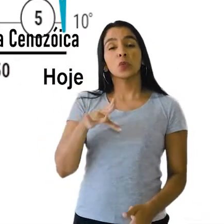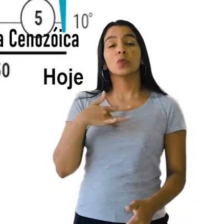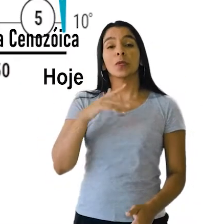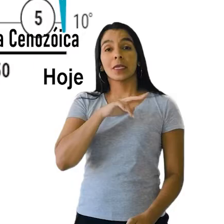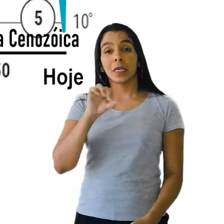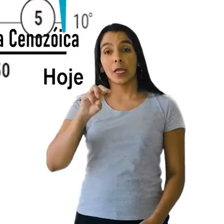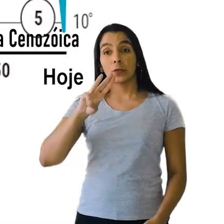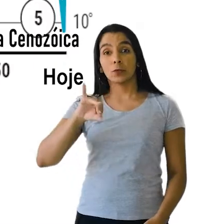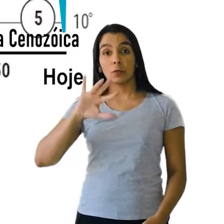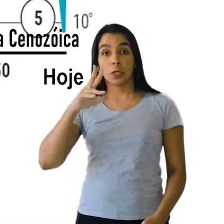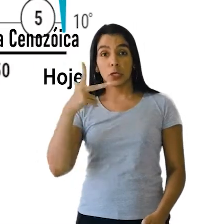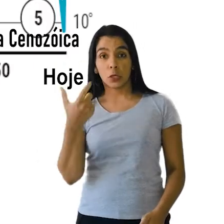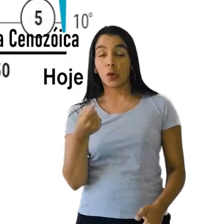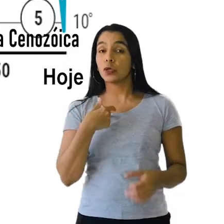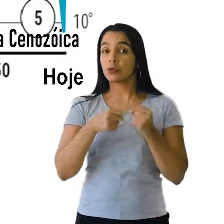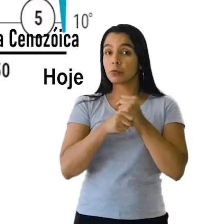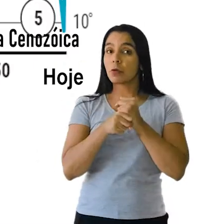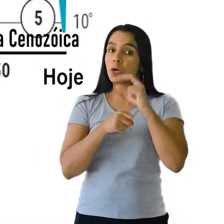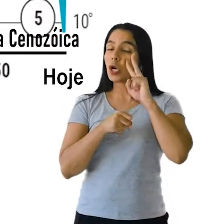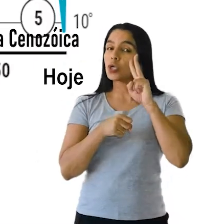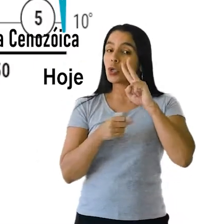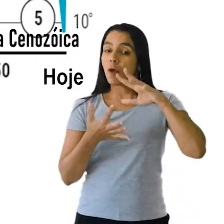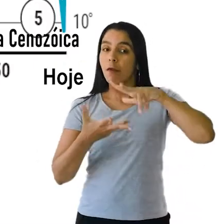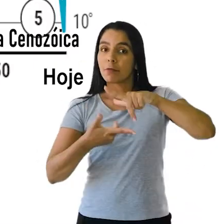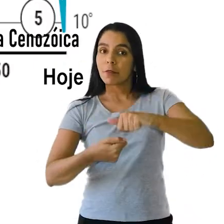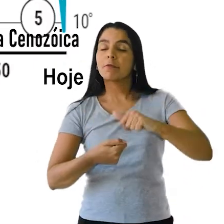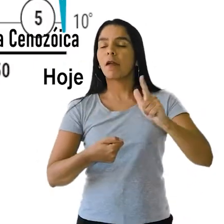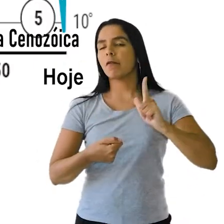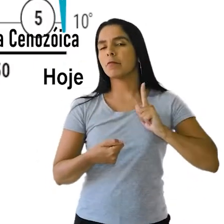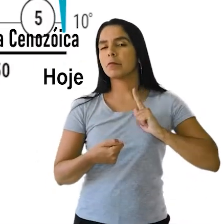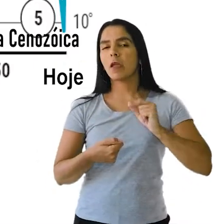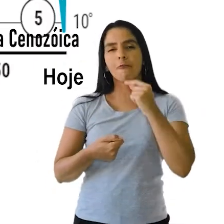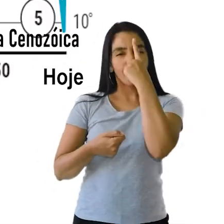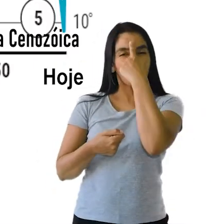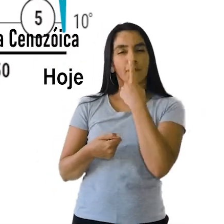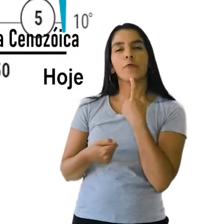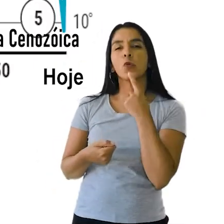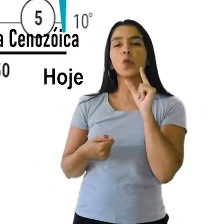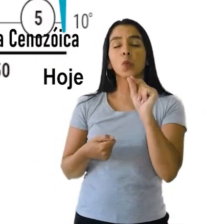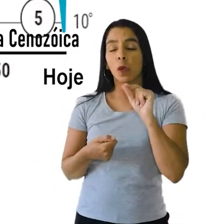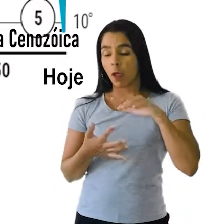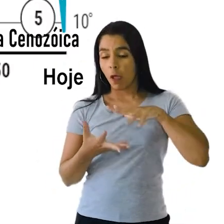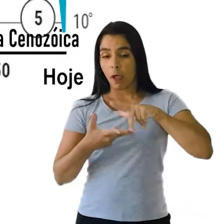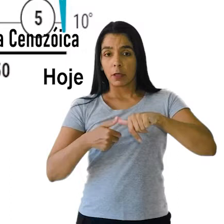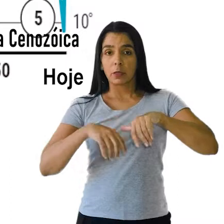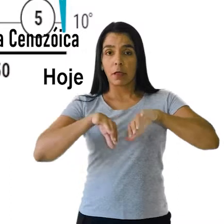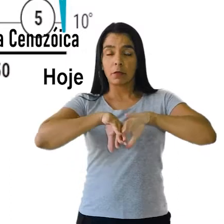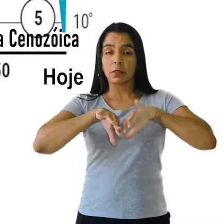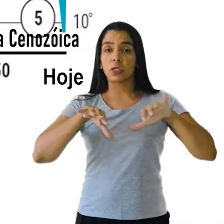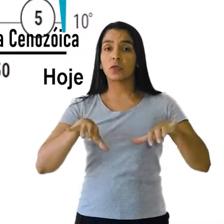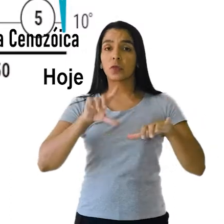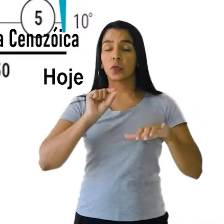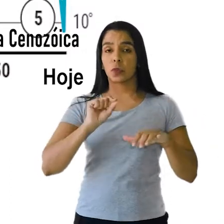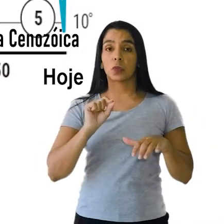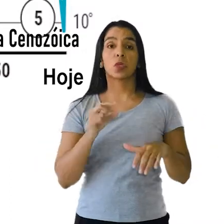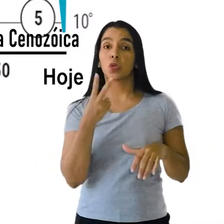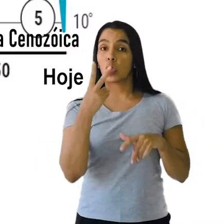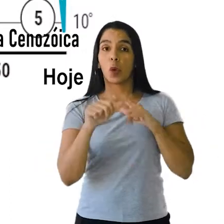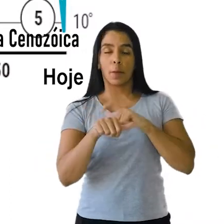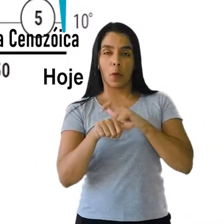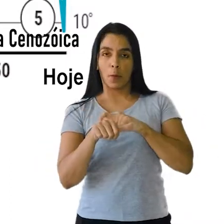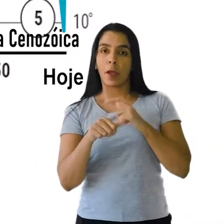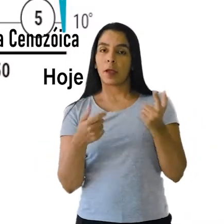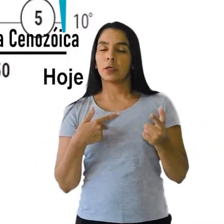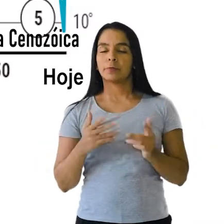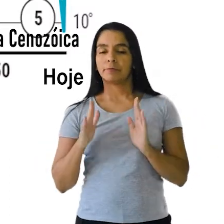longo dos últimos 500 milhões de anos da história do nosso planeta, a gente pode ver nessa figura que a Terra